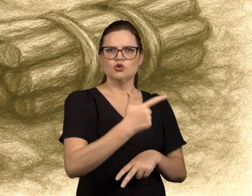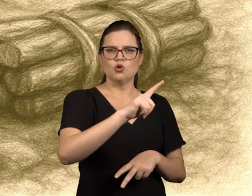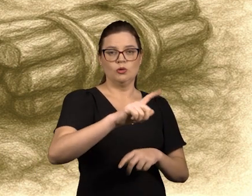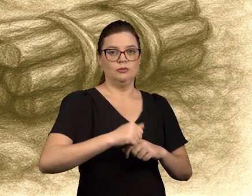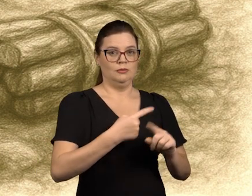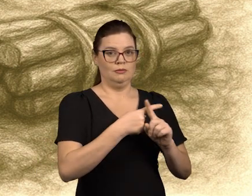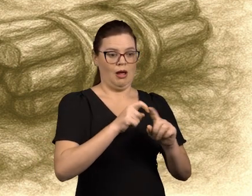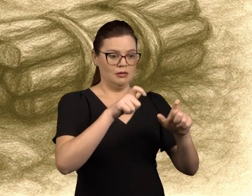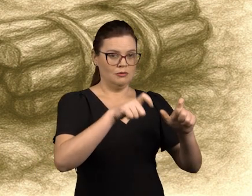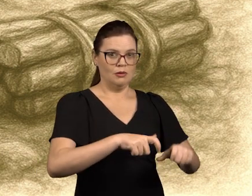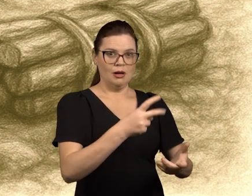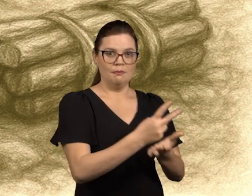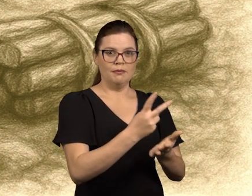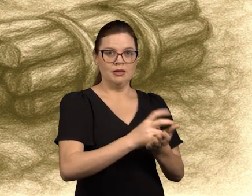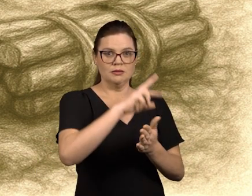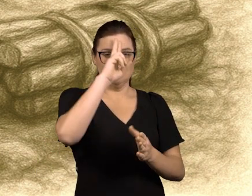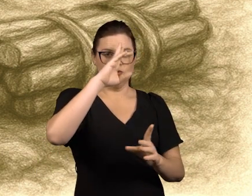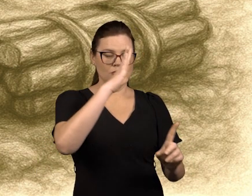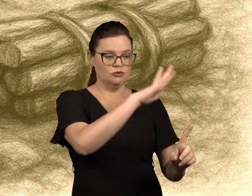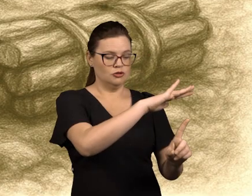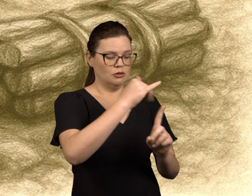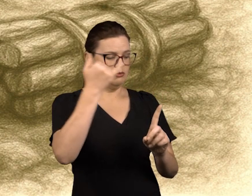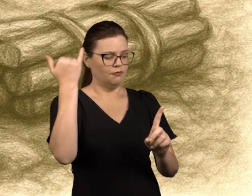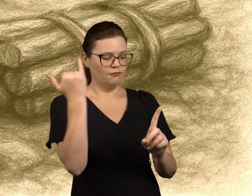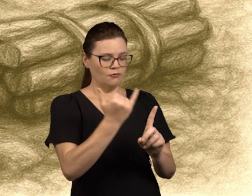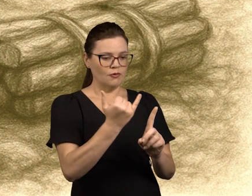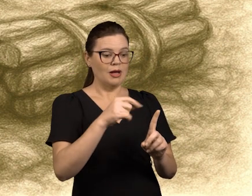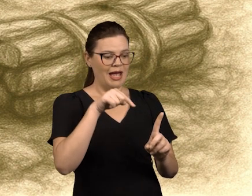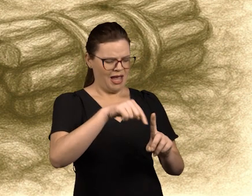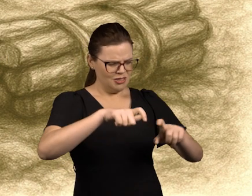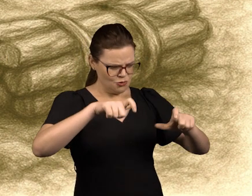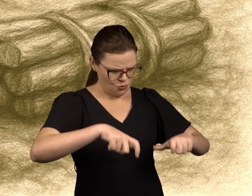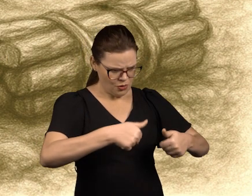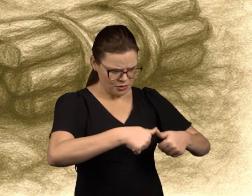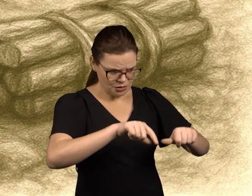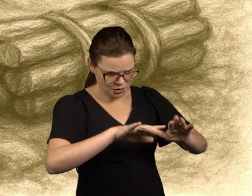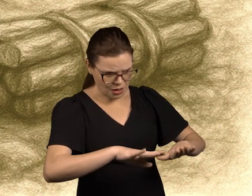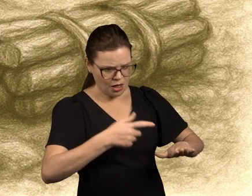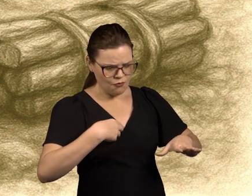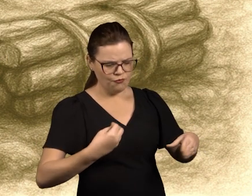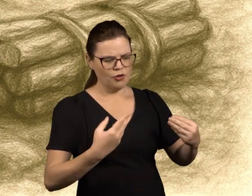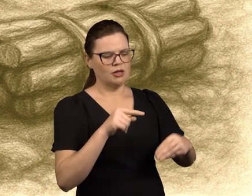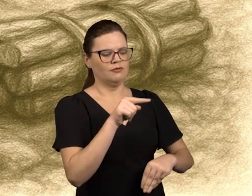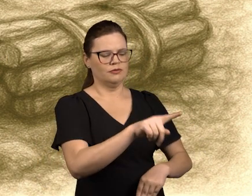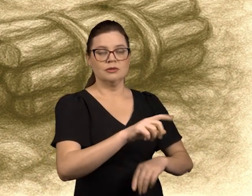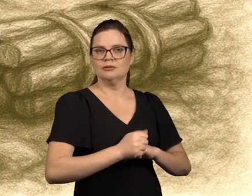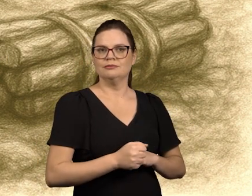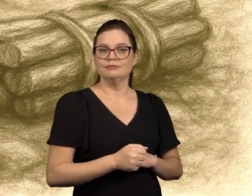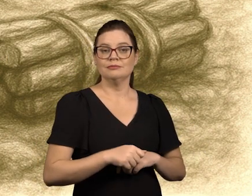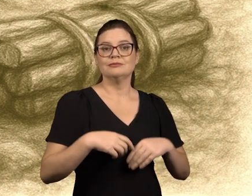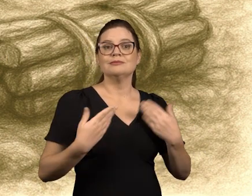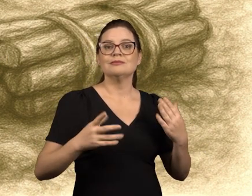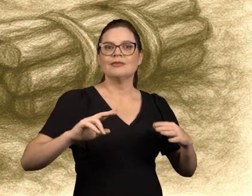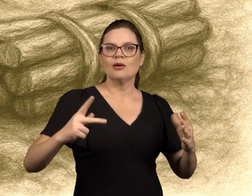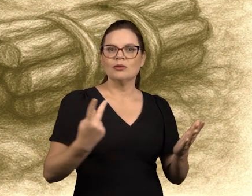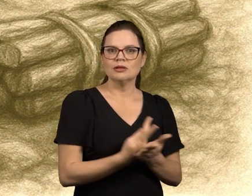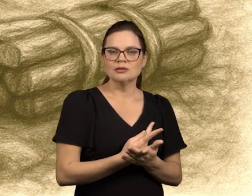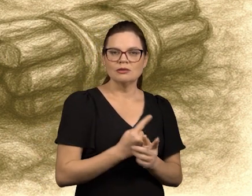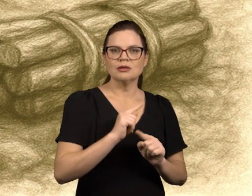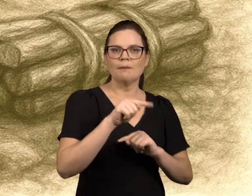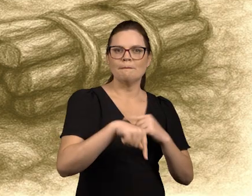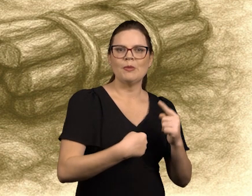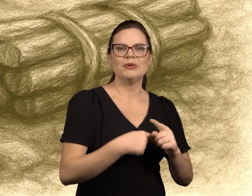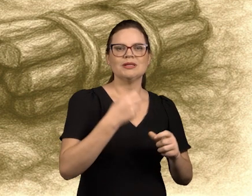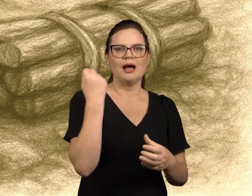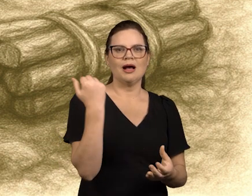disse: darei à tua descendência esta terra. Ali edificou Abrão um altar ao Senhor